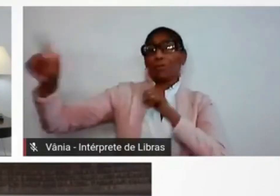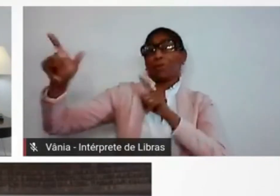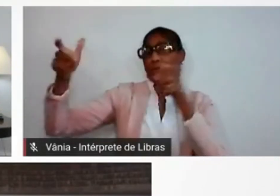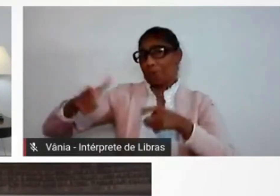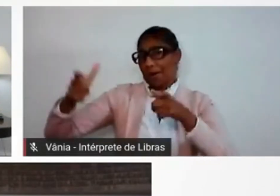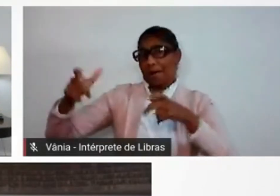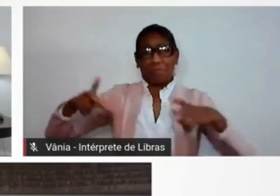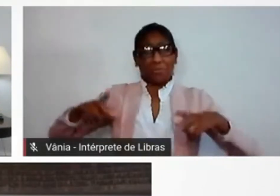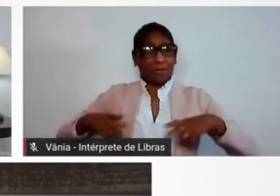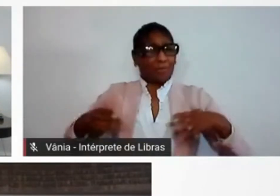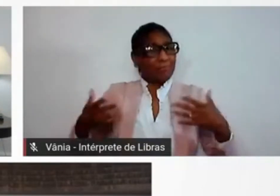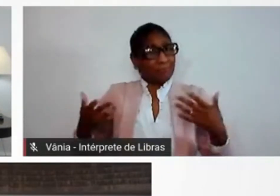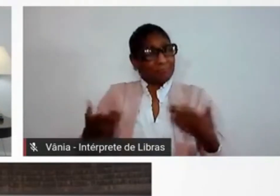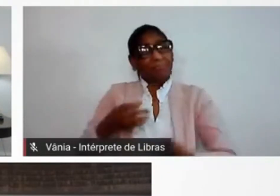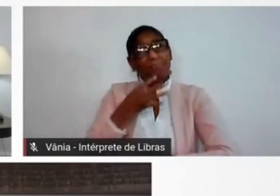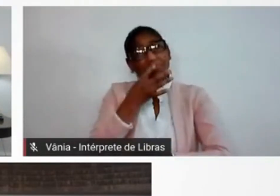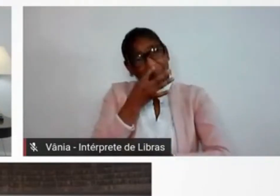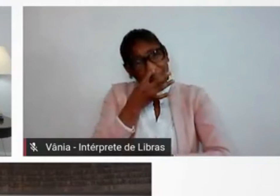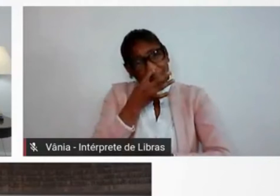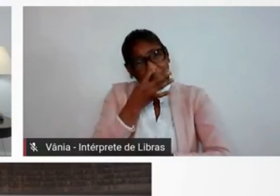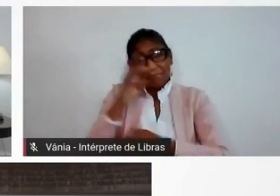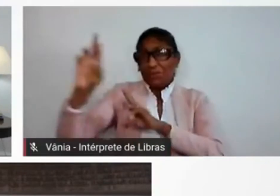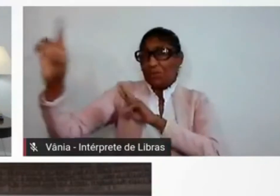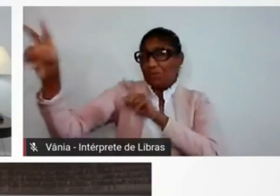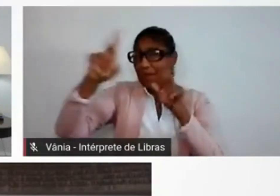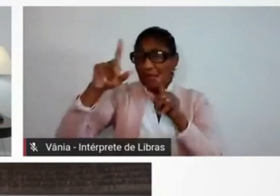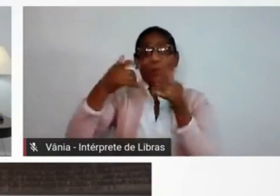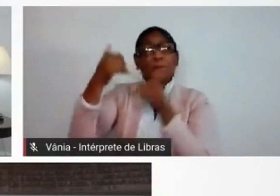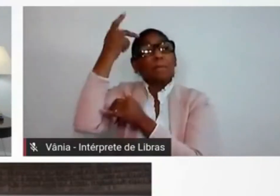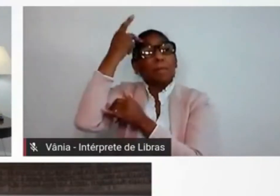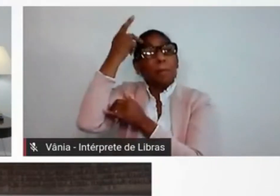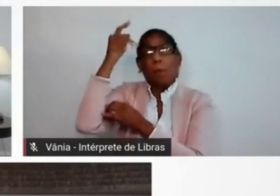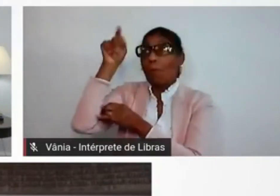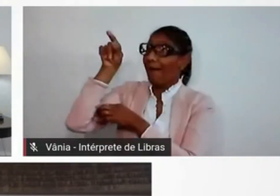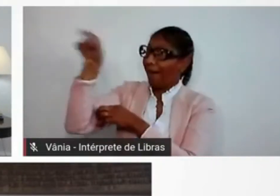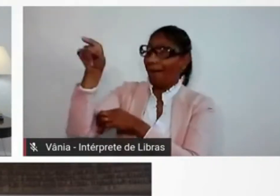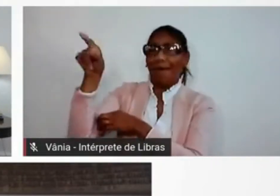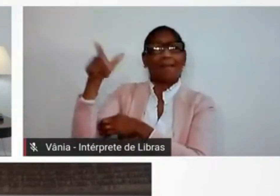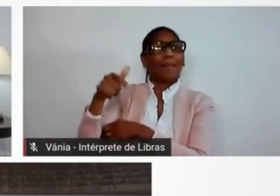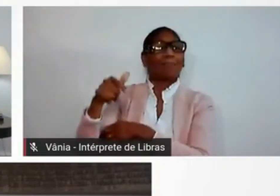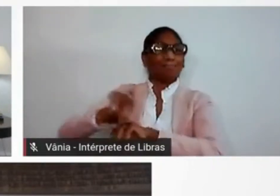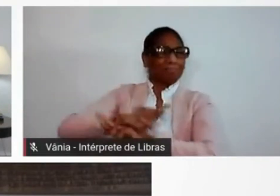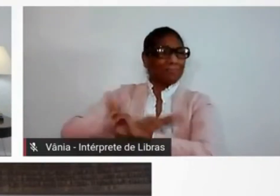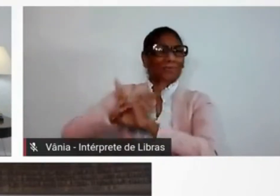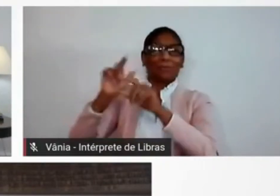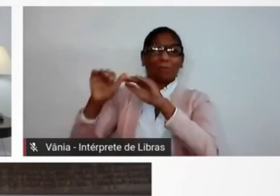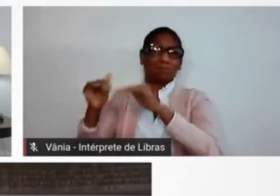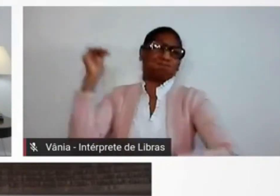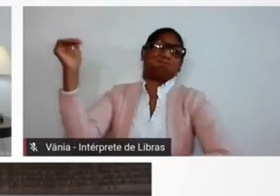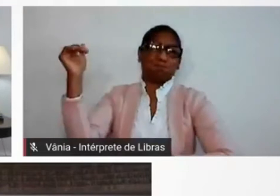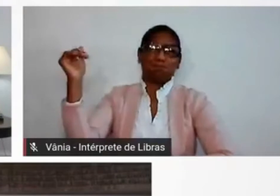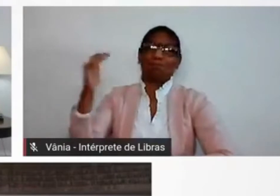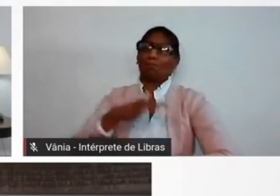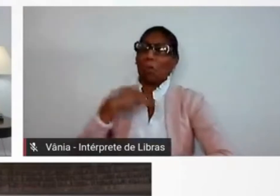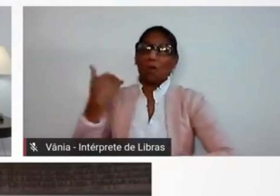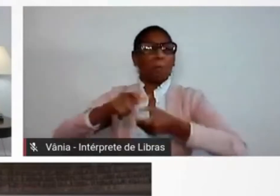isso é diferente de outros estados, como, por exemplo, São Paulo, onde há uma grande discrepância entre a taxa